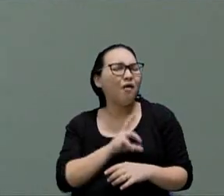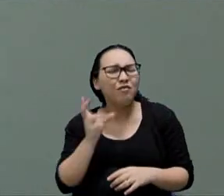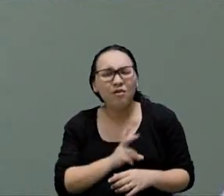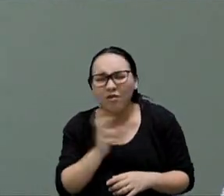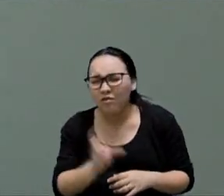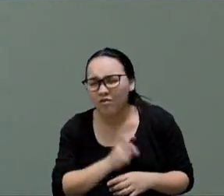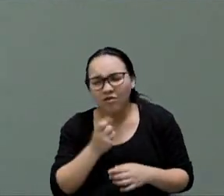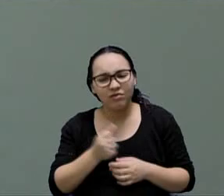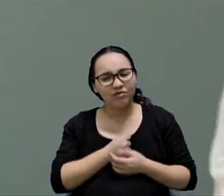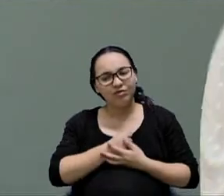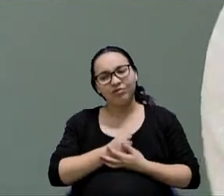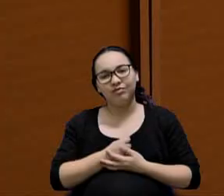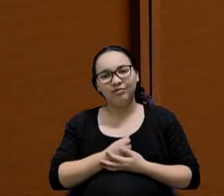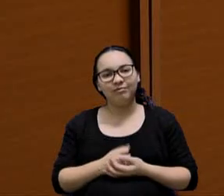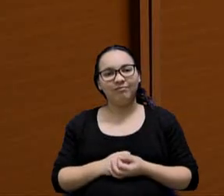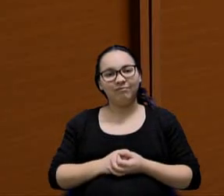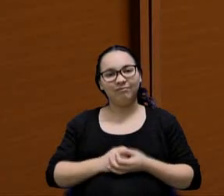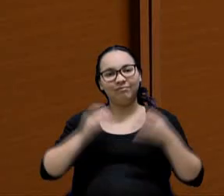incondicionalmente.